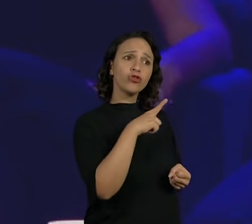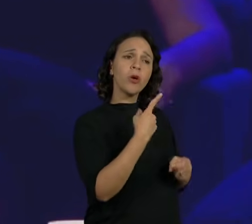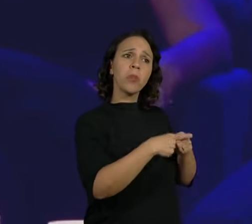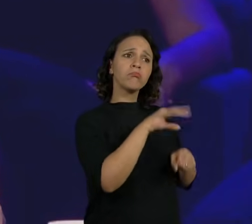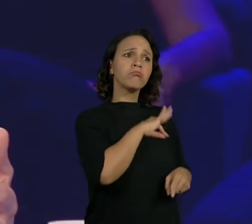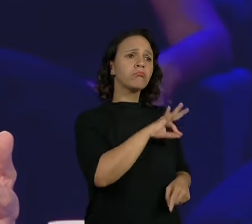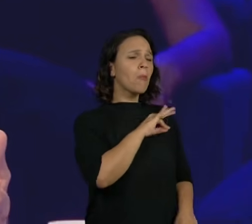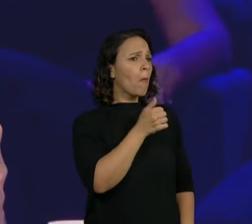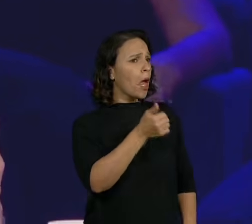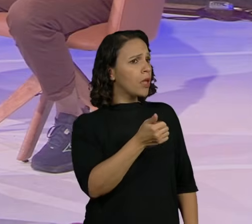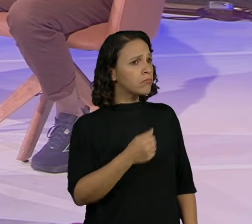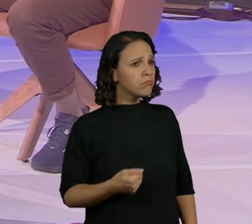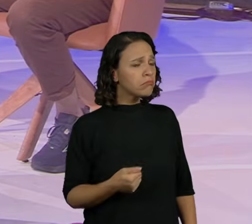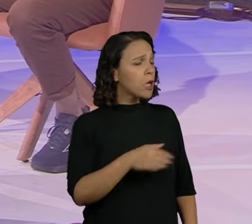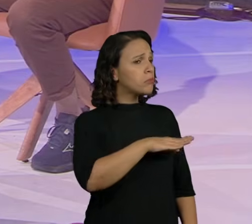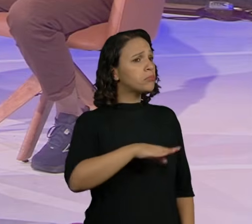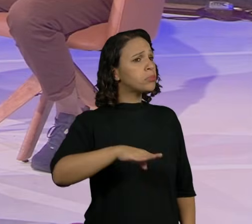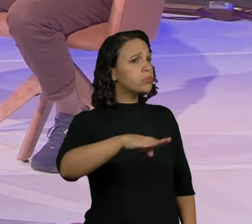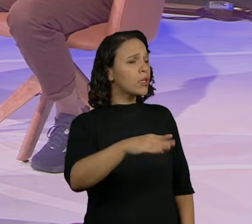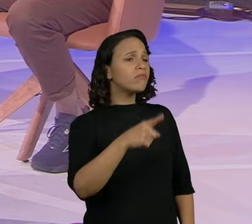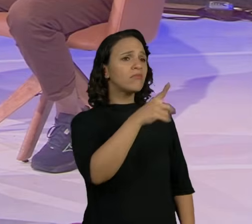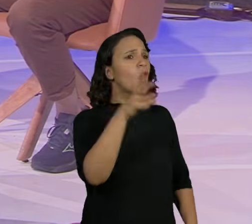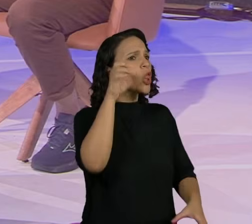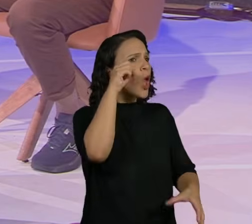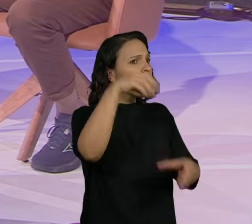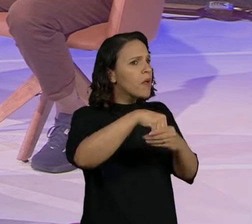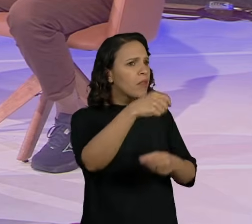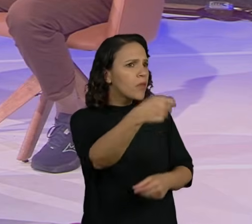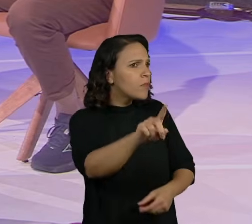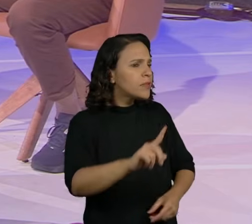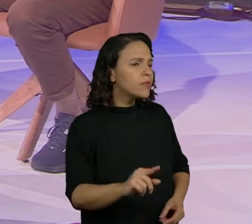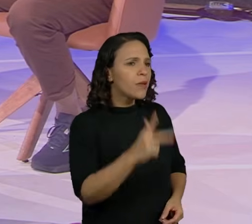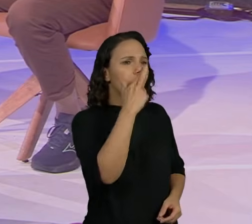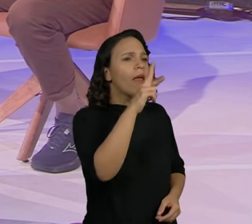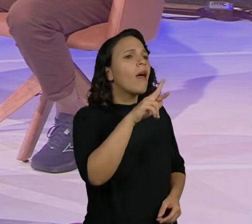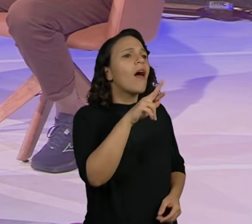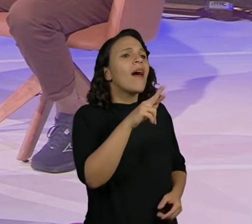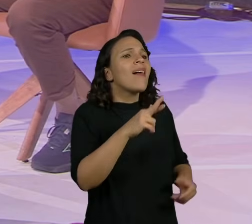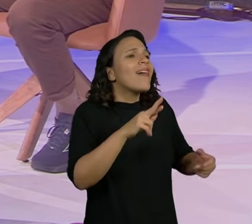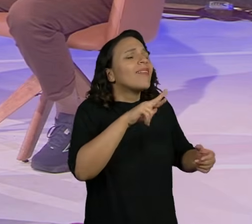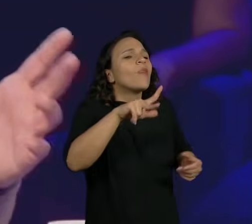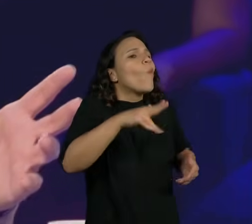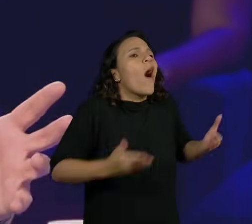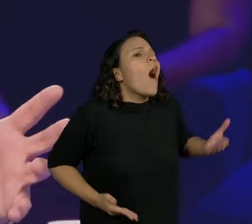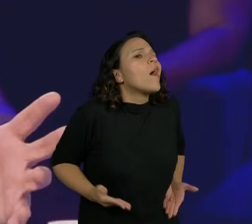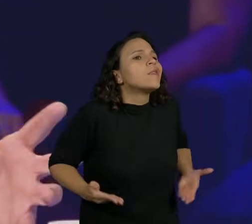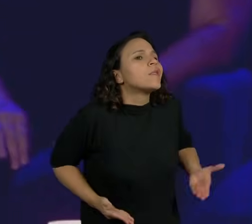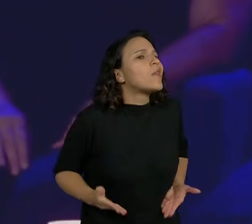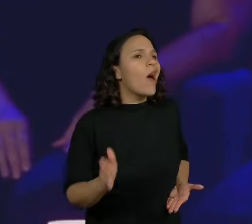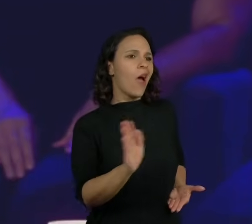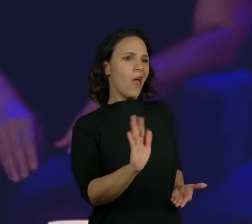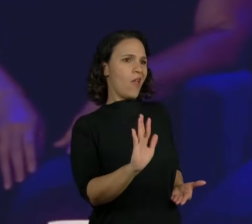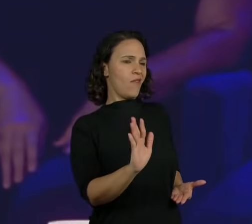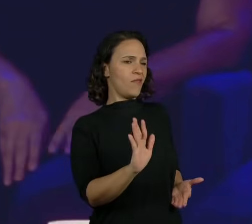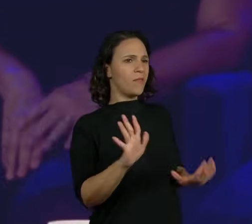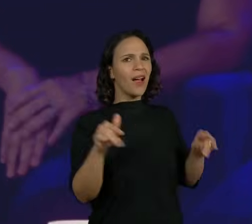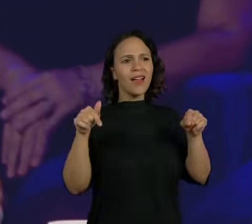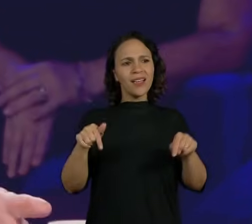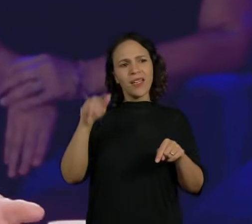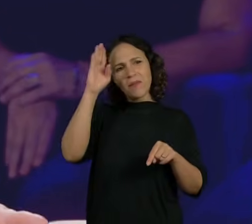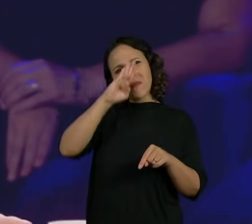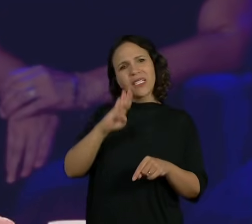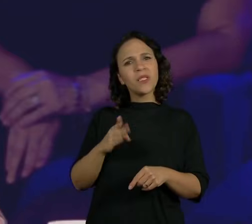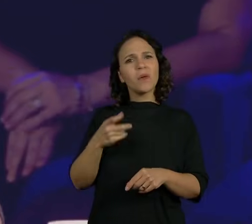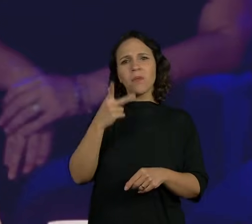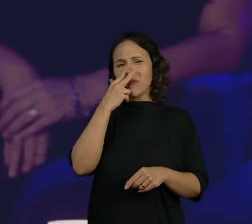bem remunerada, ela não dorme lá, ela não é um trabalho, né, de servidão. Exato. Aí tudo bem. Aqui, assim, além do